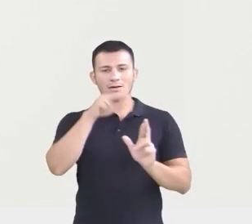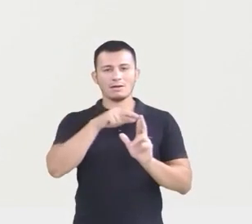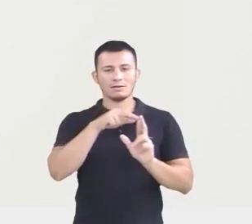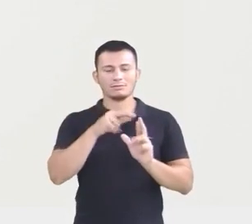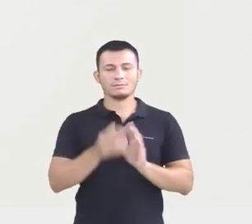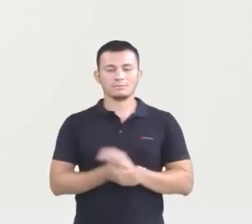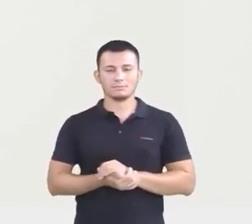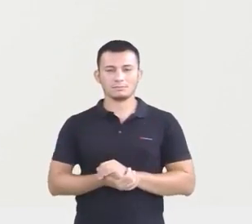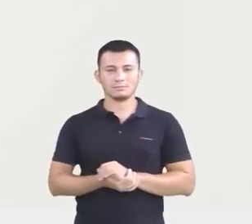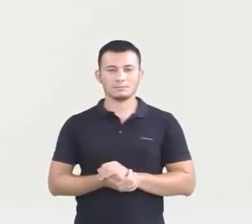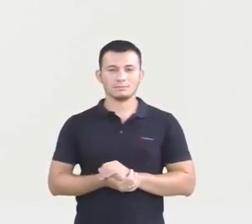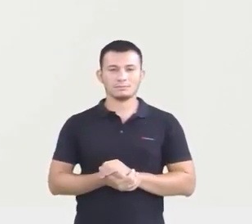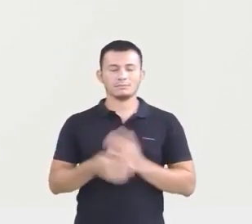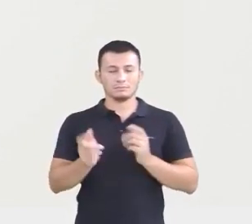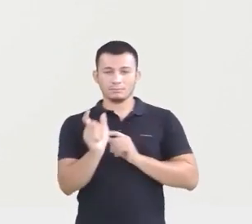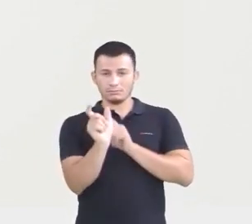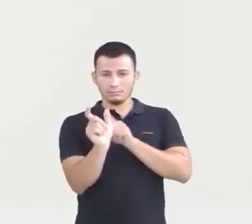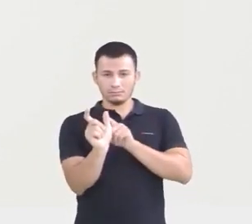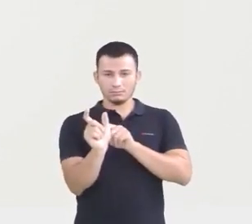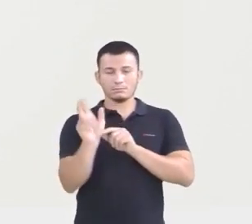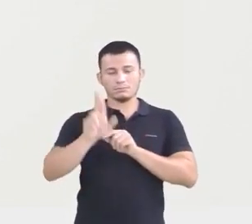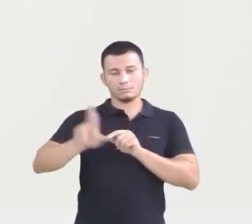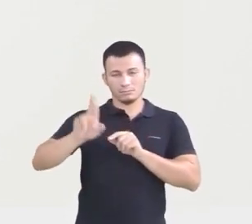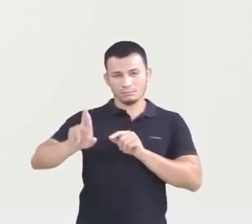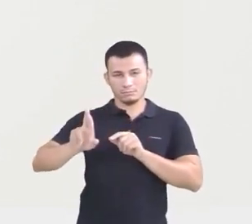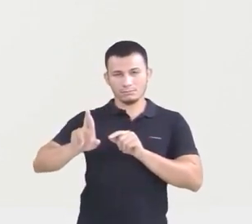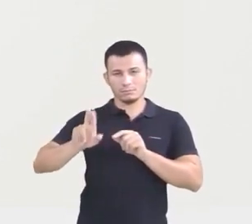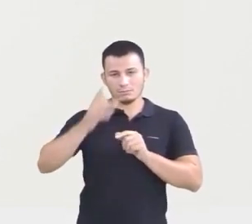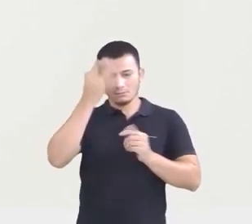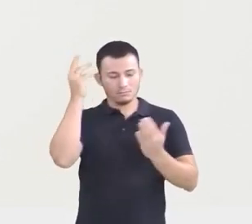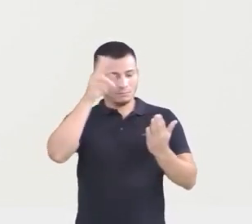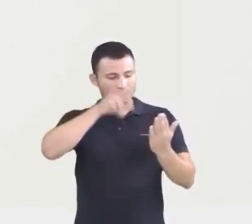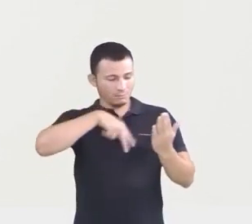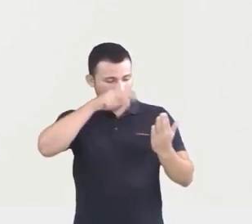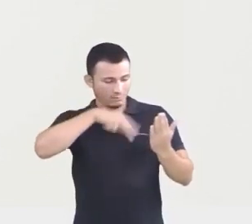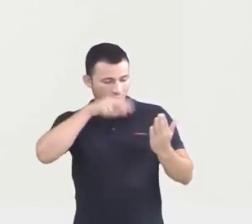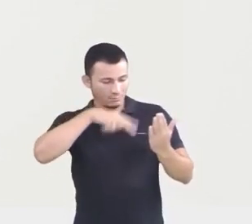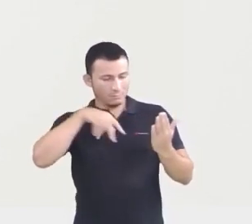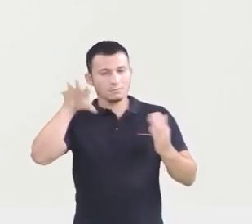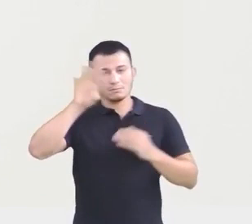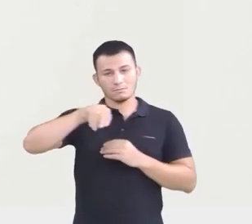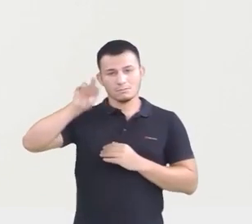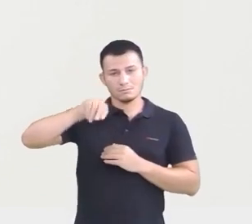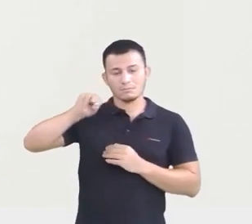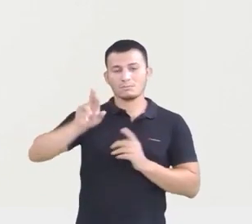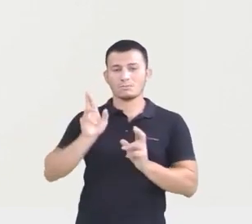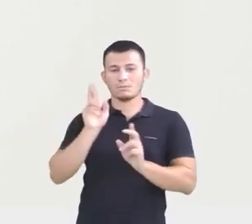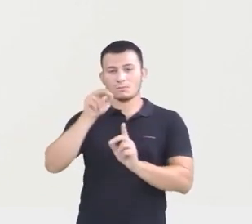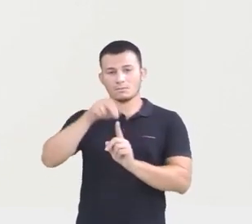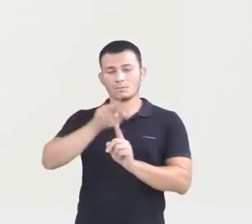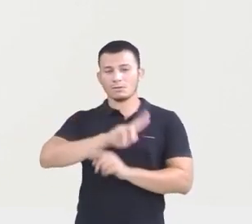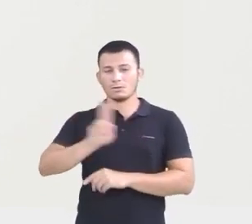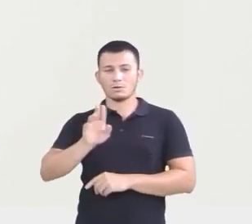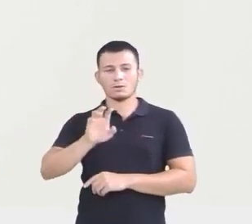E o termo que vai ser referido por esse falante, ele é chamado sempre de